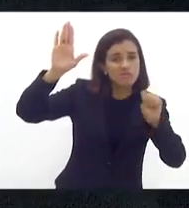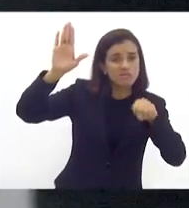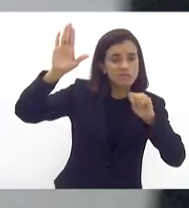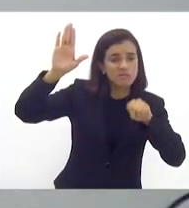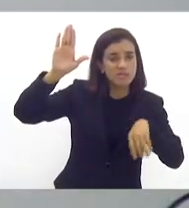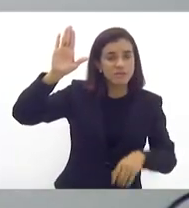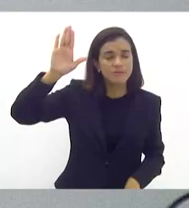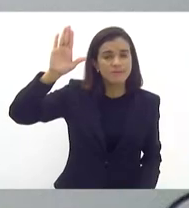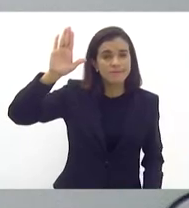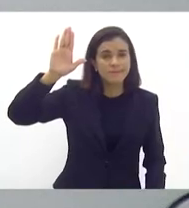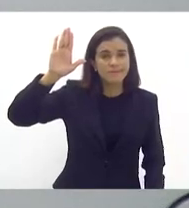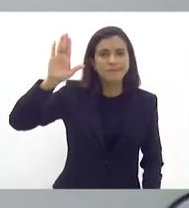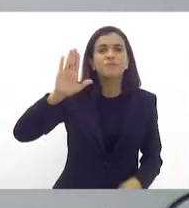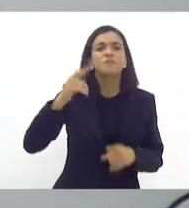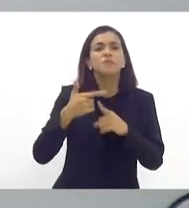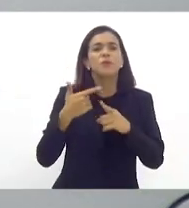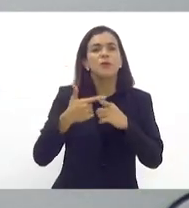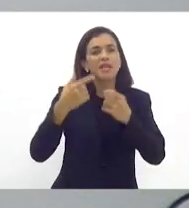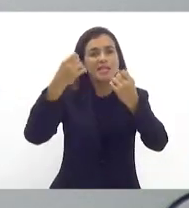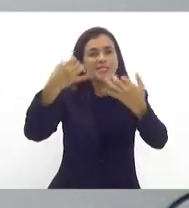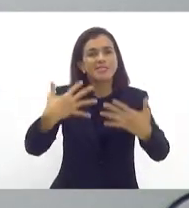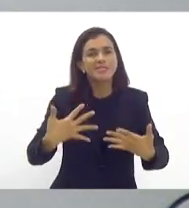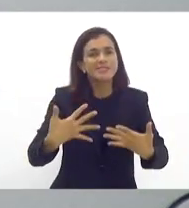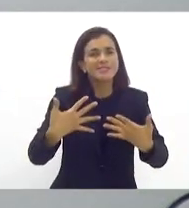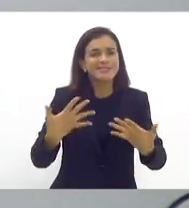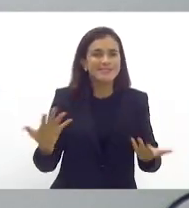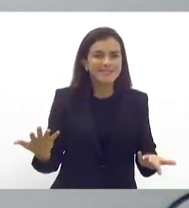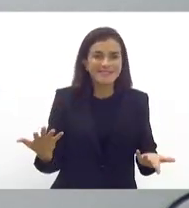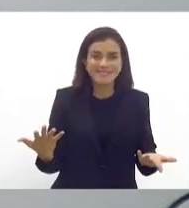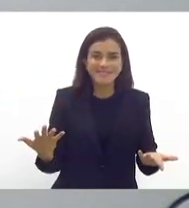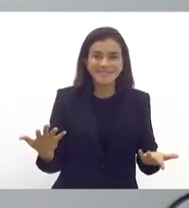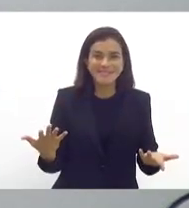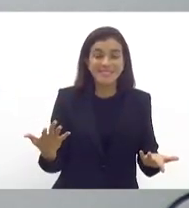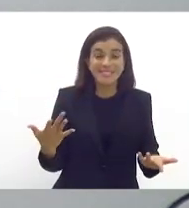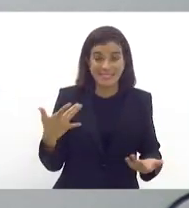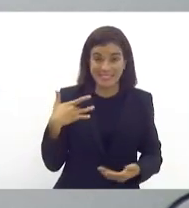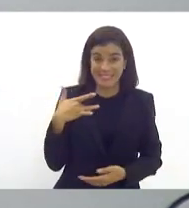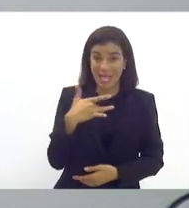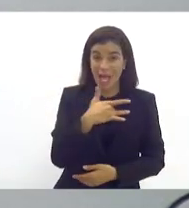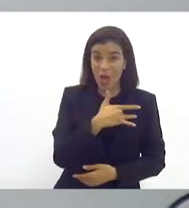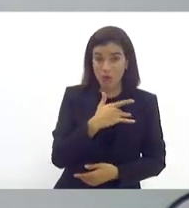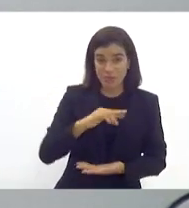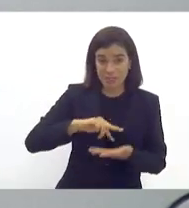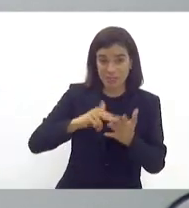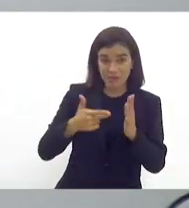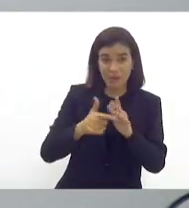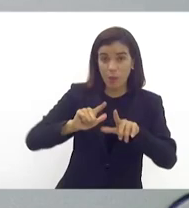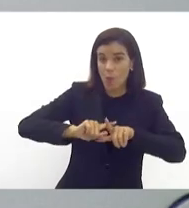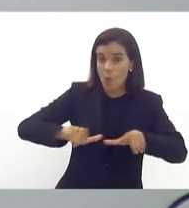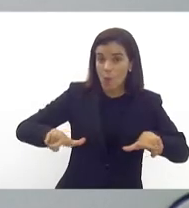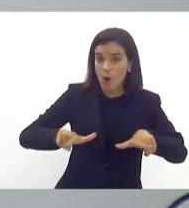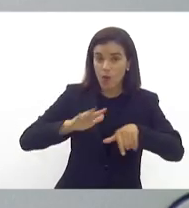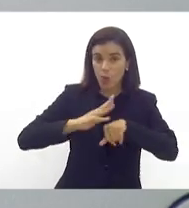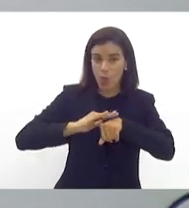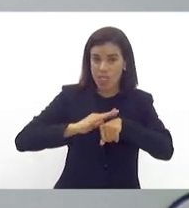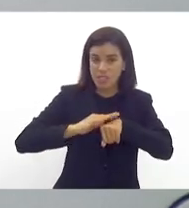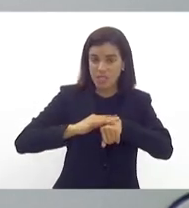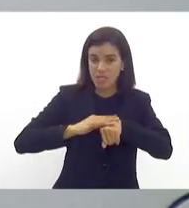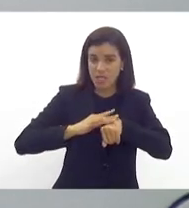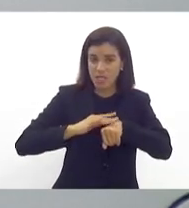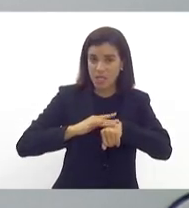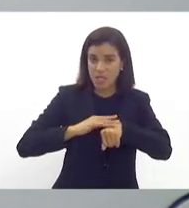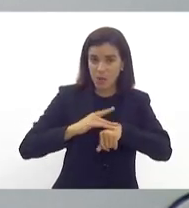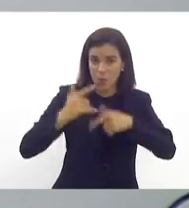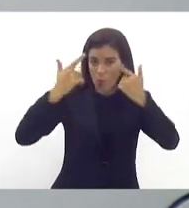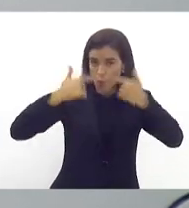sim E por que que você tem saúde né saúde ausência de doença Você não tem nenhuma